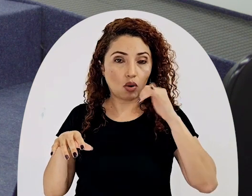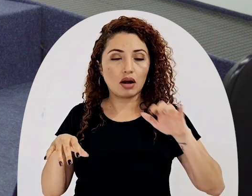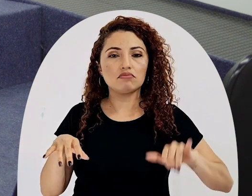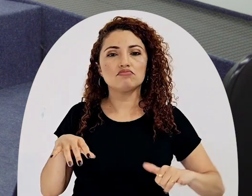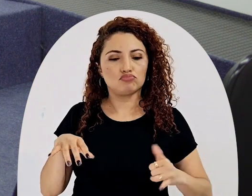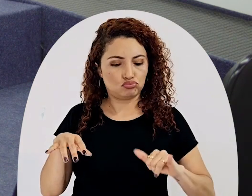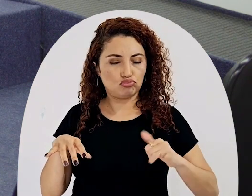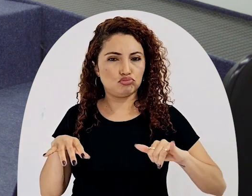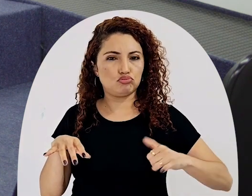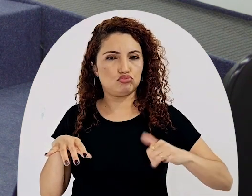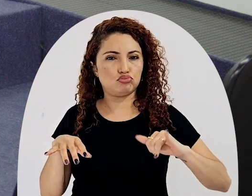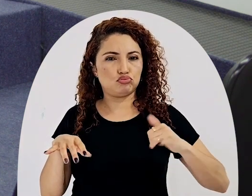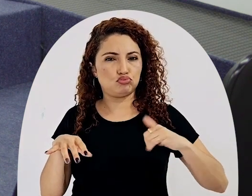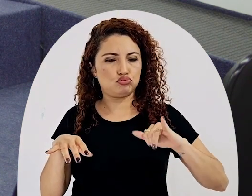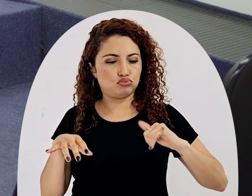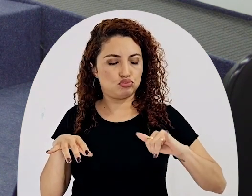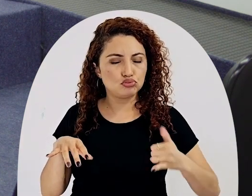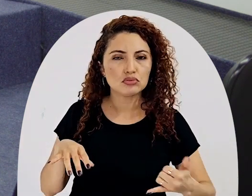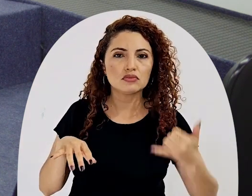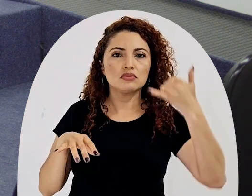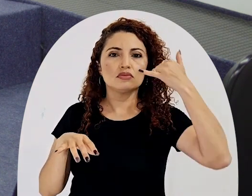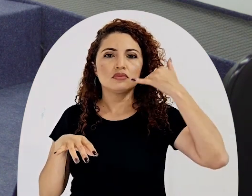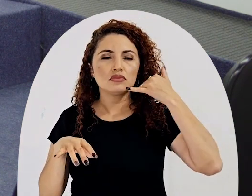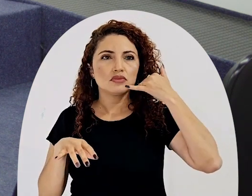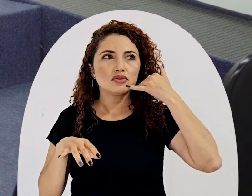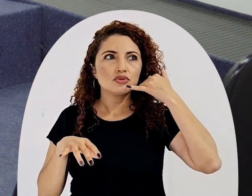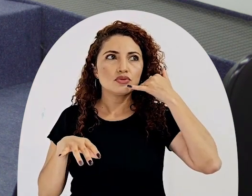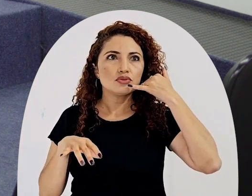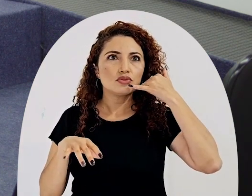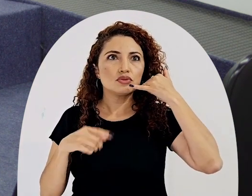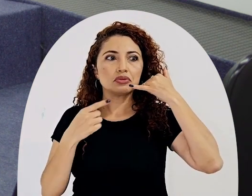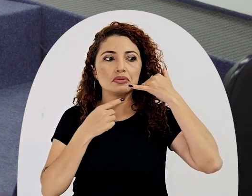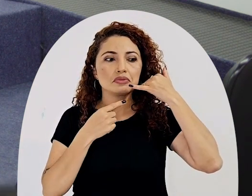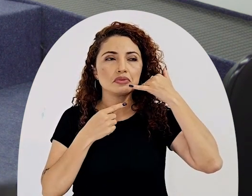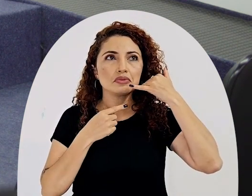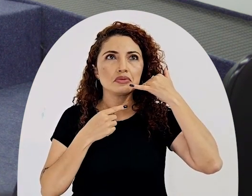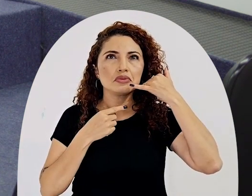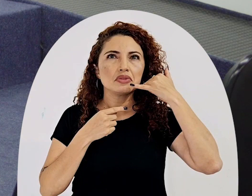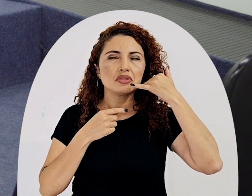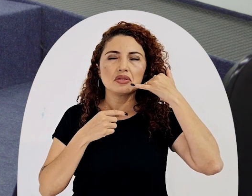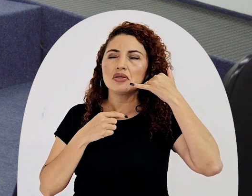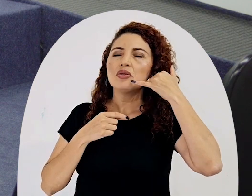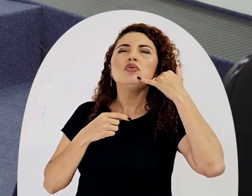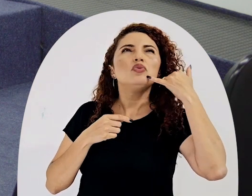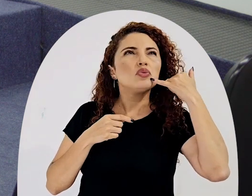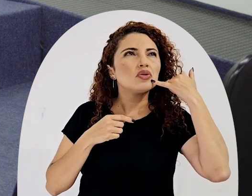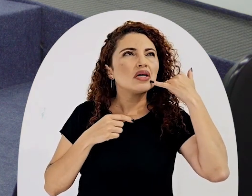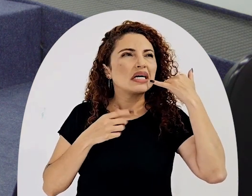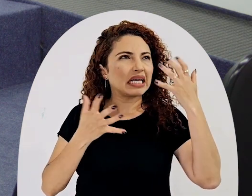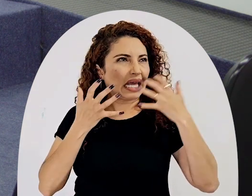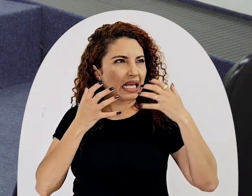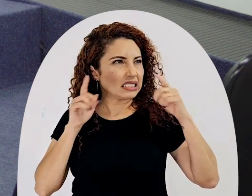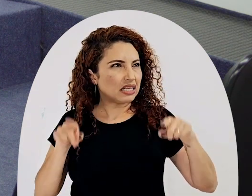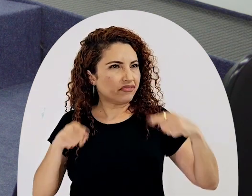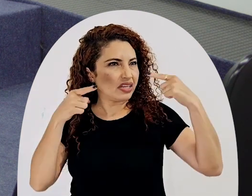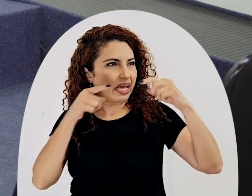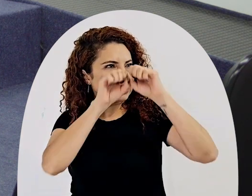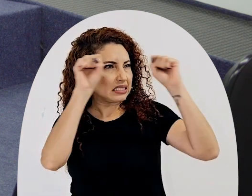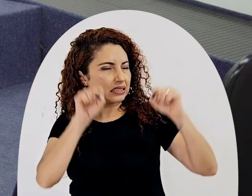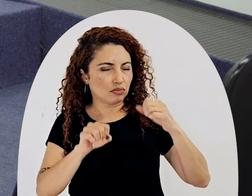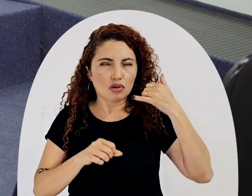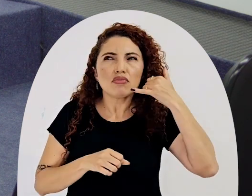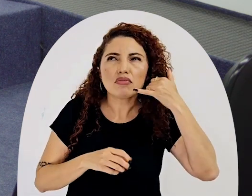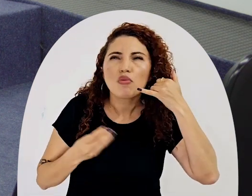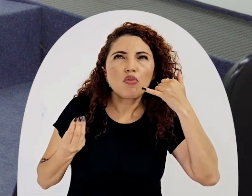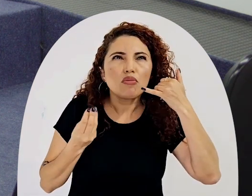meu celular pessoal, né, dizendo assim: poxa, você está querendo desafiar o sistema? Eu, como assim? Que